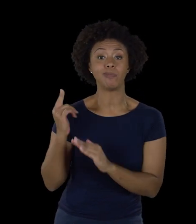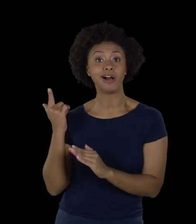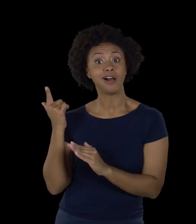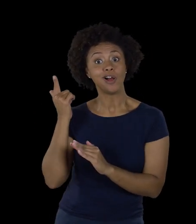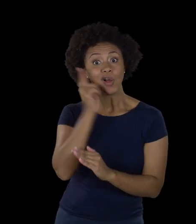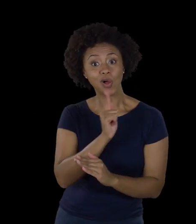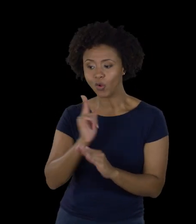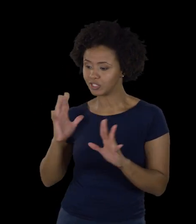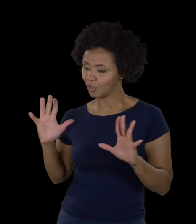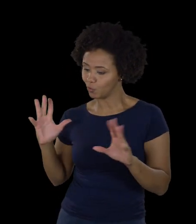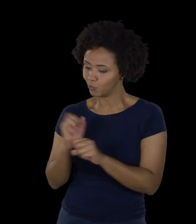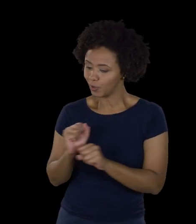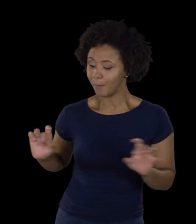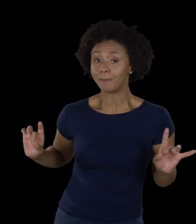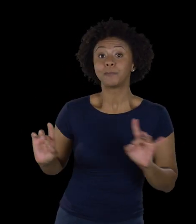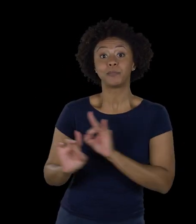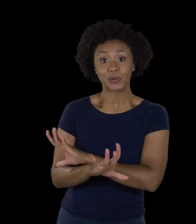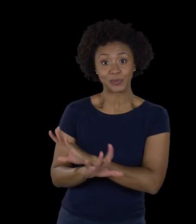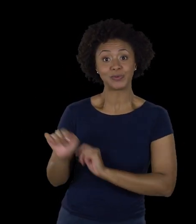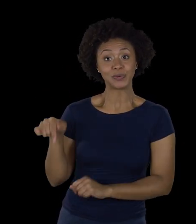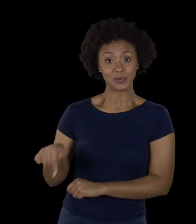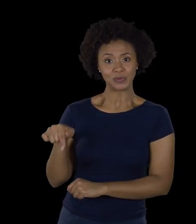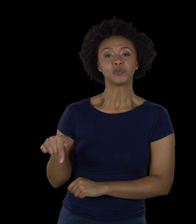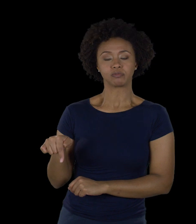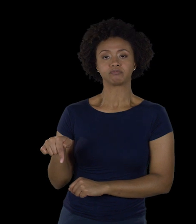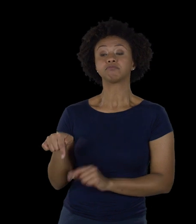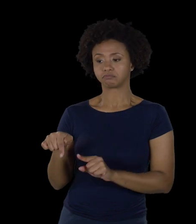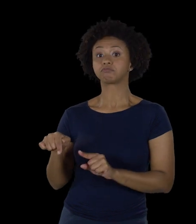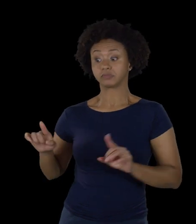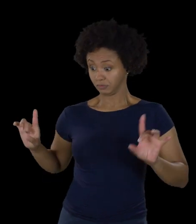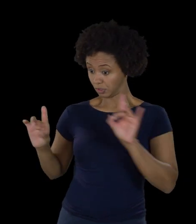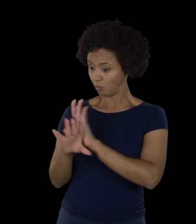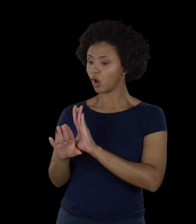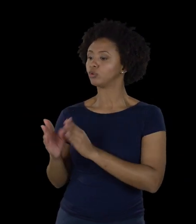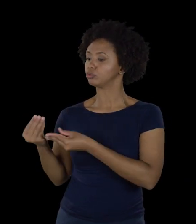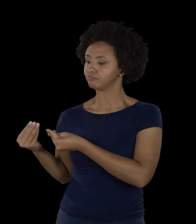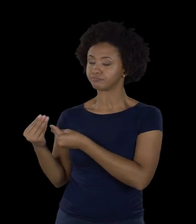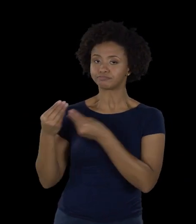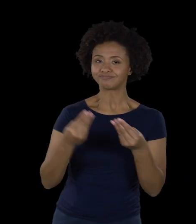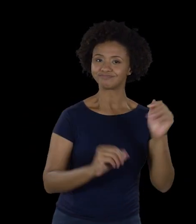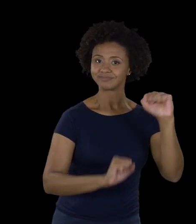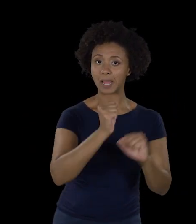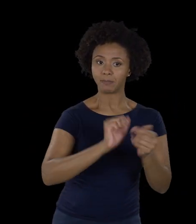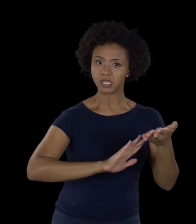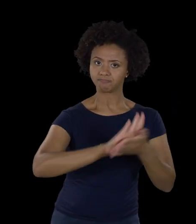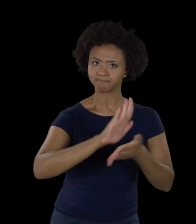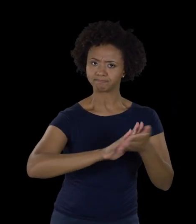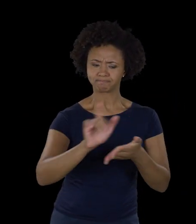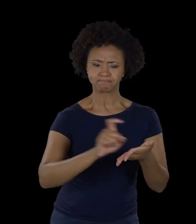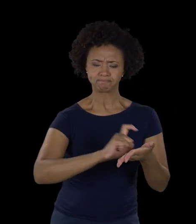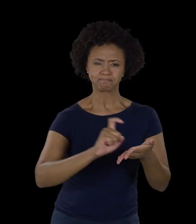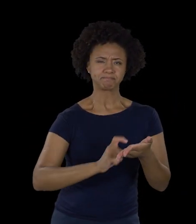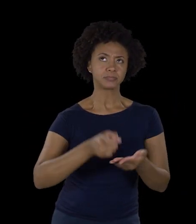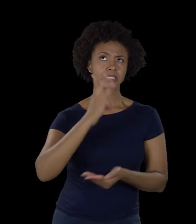conteúdo que deu origem à obra pronta. Essa obra pronta foi enviada para a gráfica, que imprimiu esse material, foram